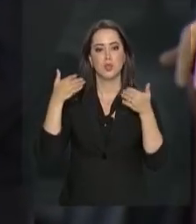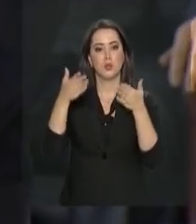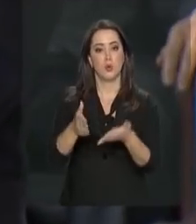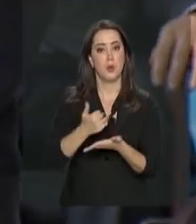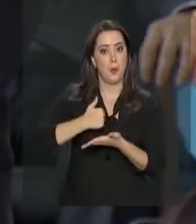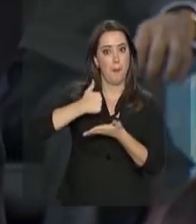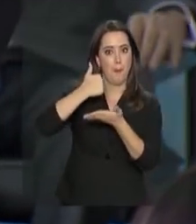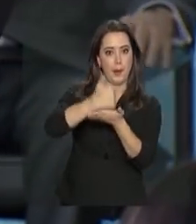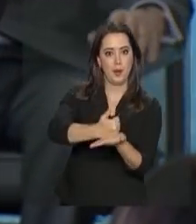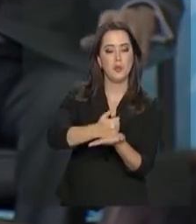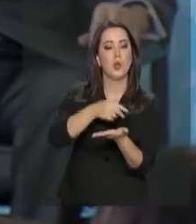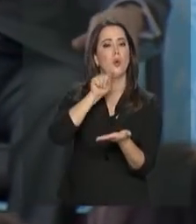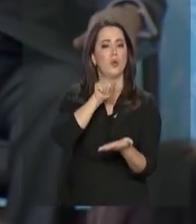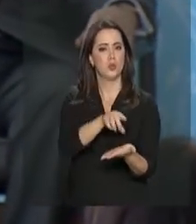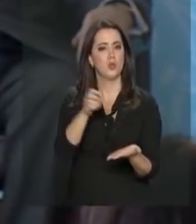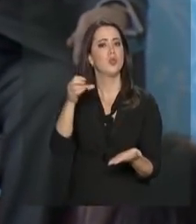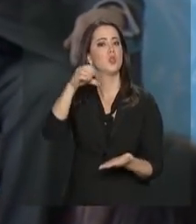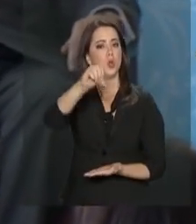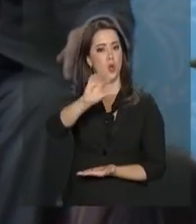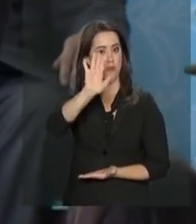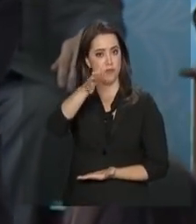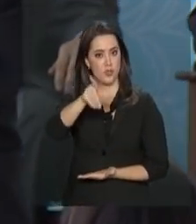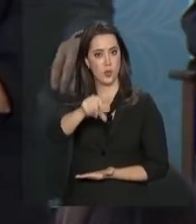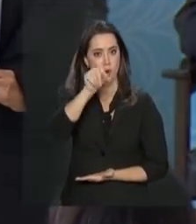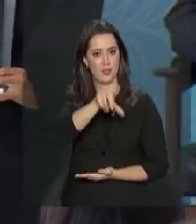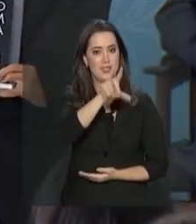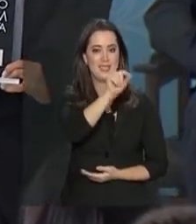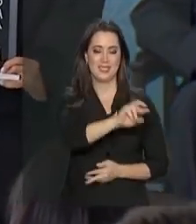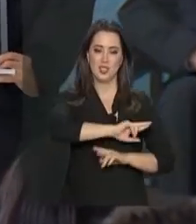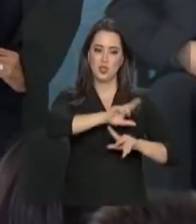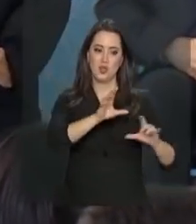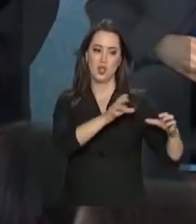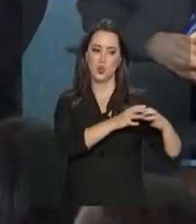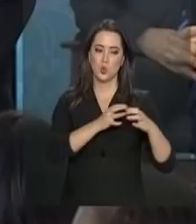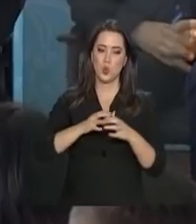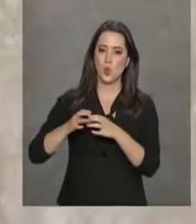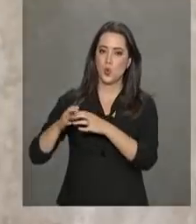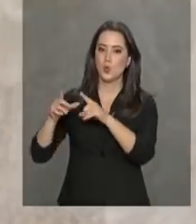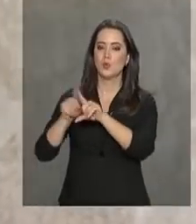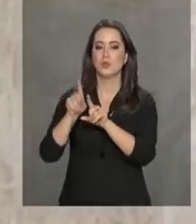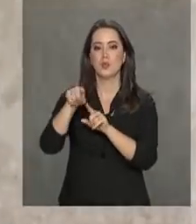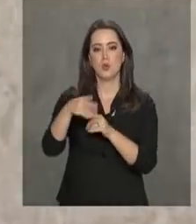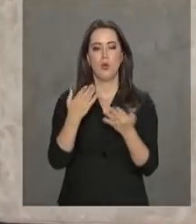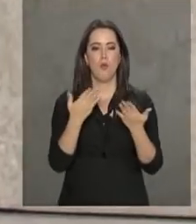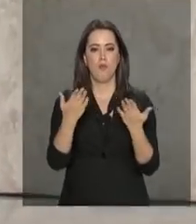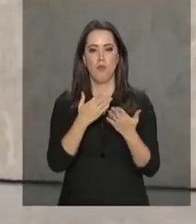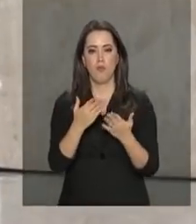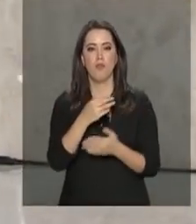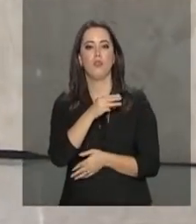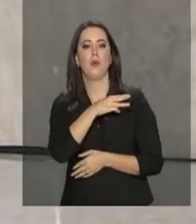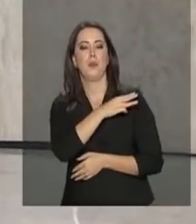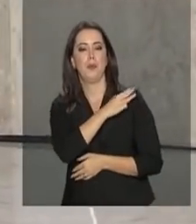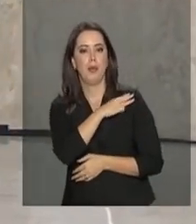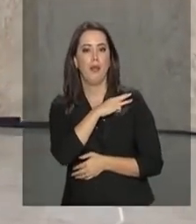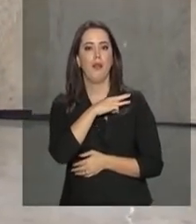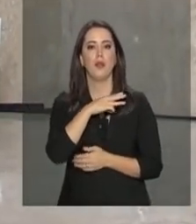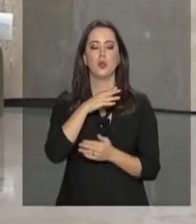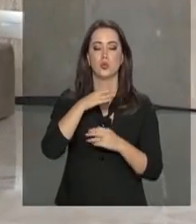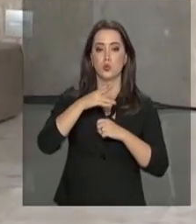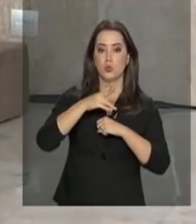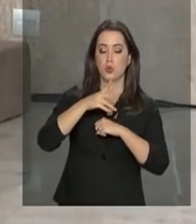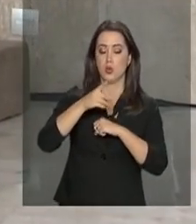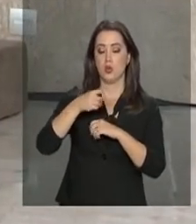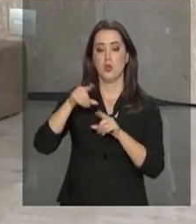premiação e entre estas nove foram selecionadas em diferentes categorias conforme o grau de formação do pesquisador